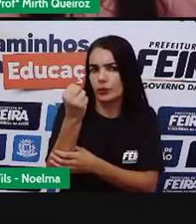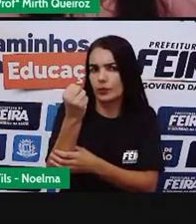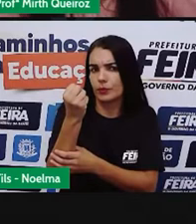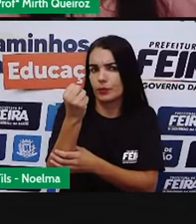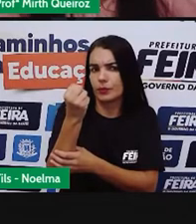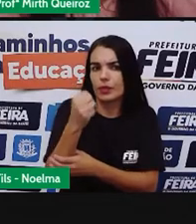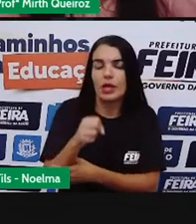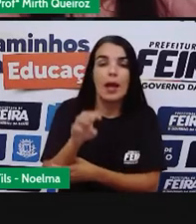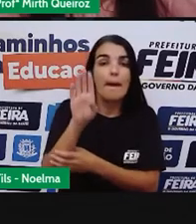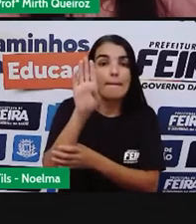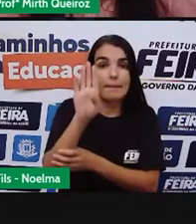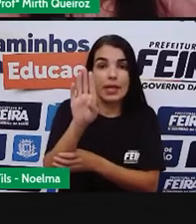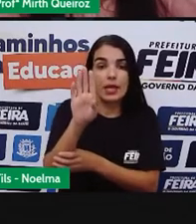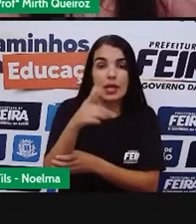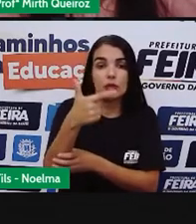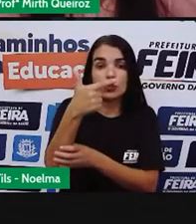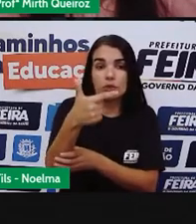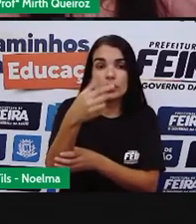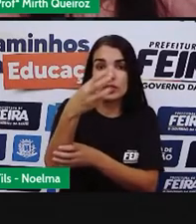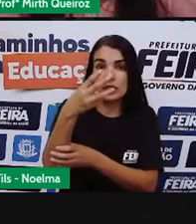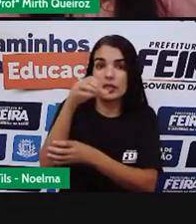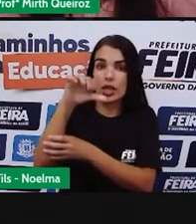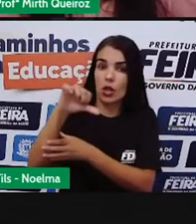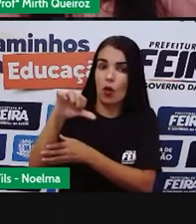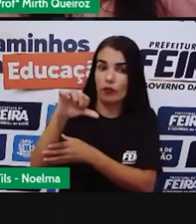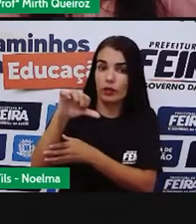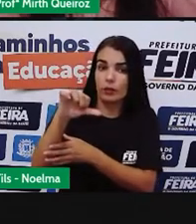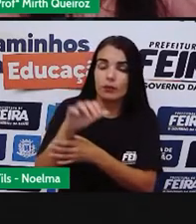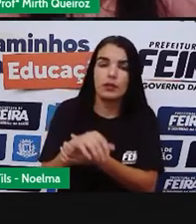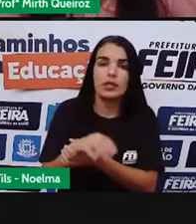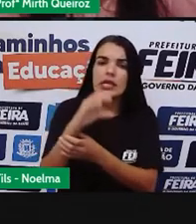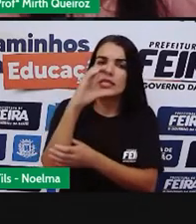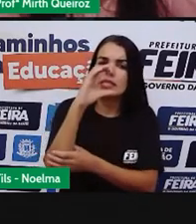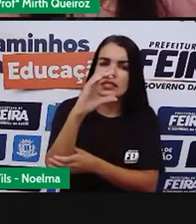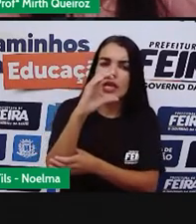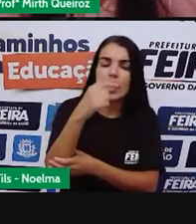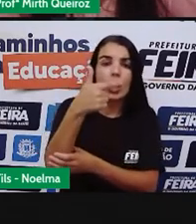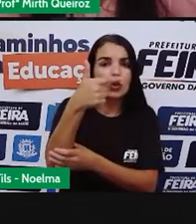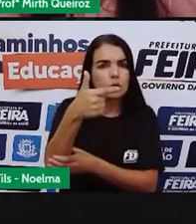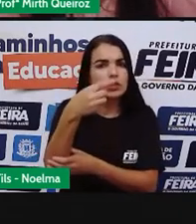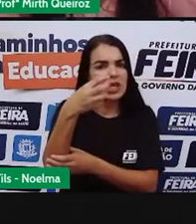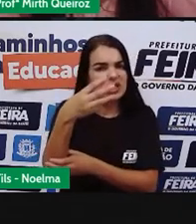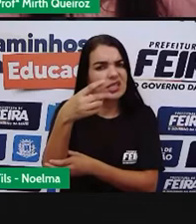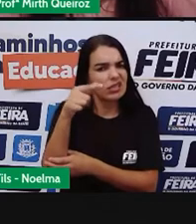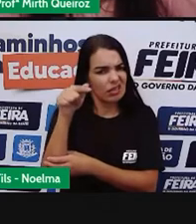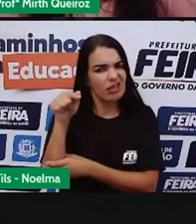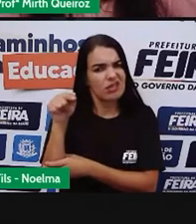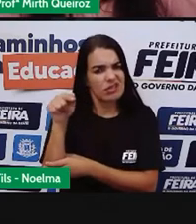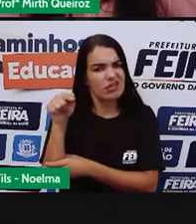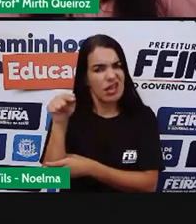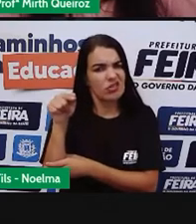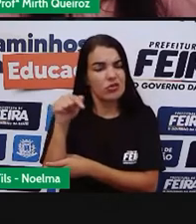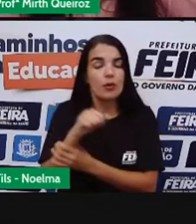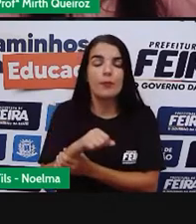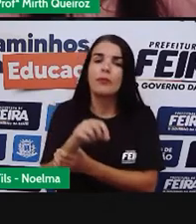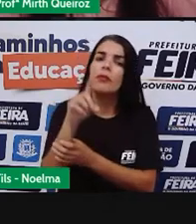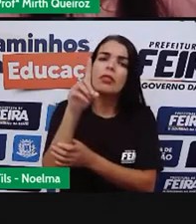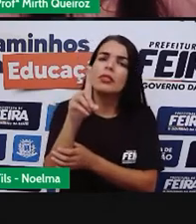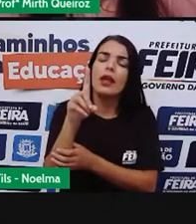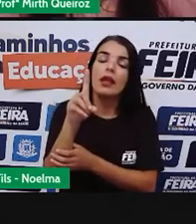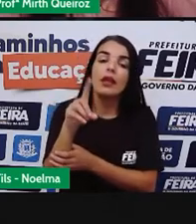236. Alternativa B, 239. Alternativa C,